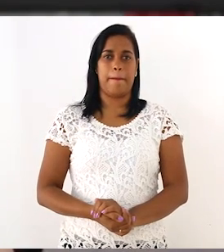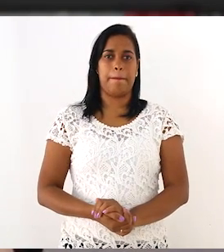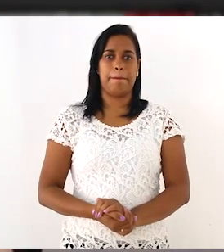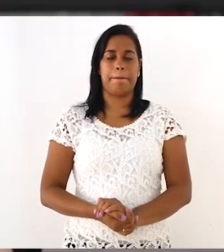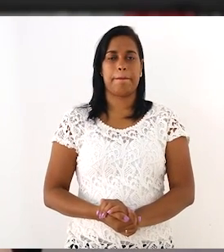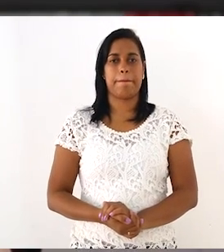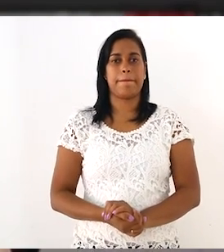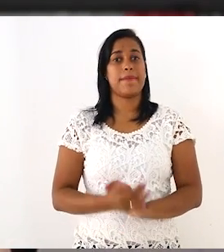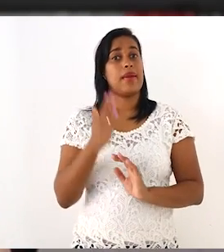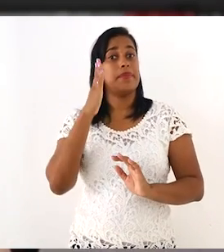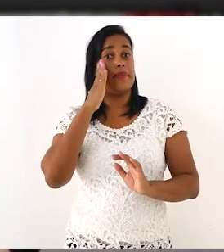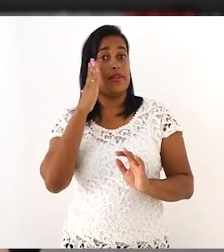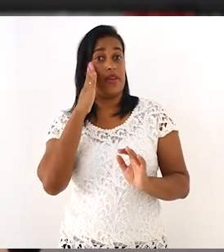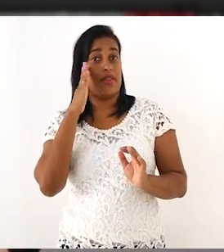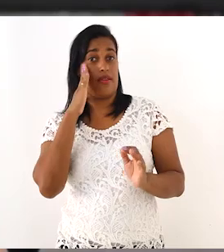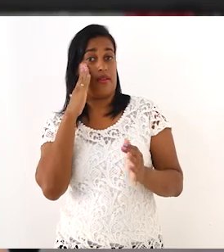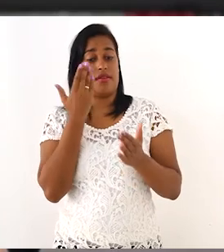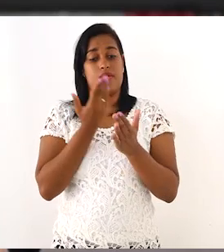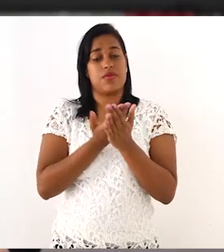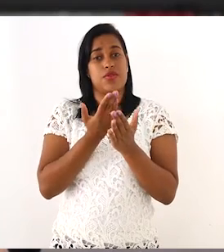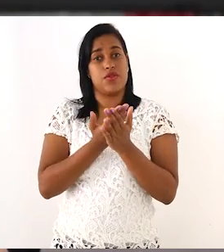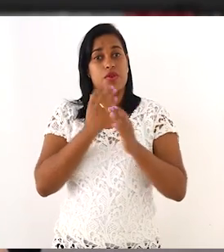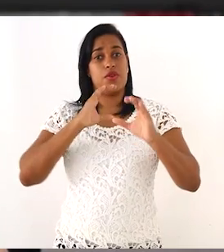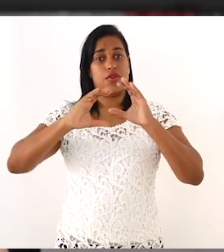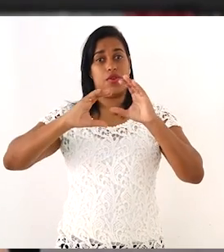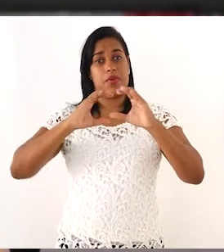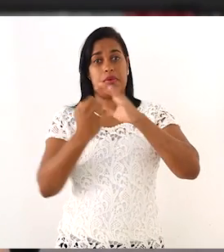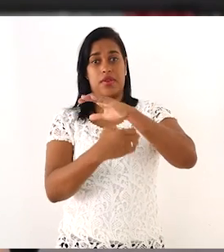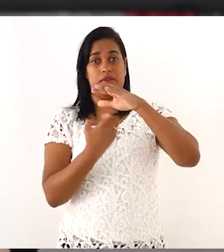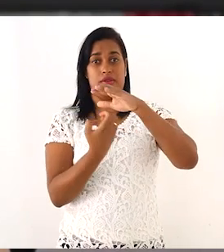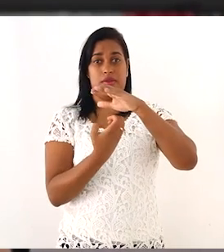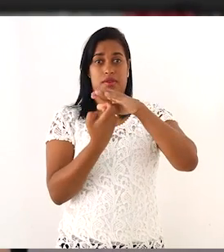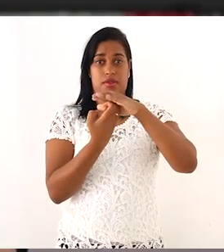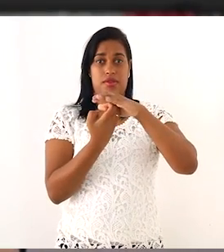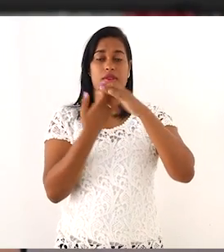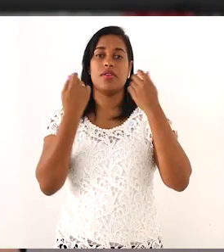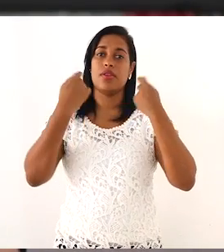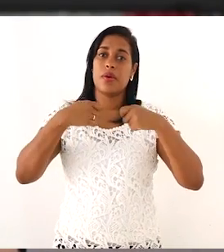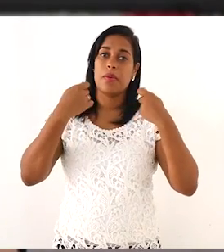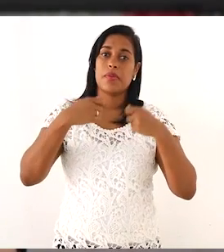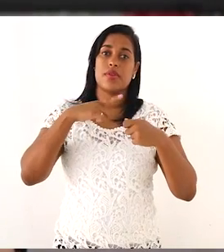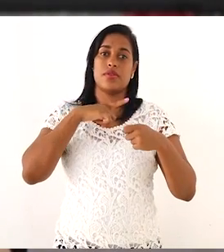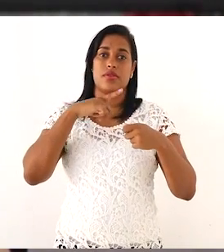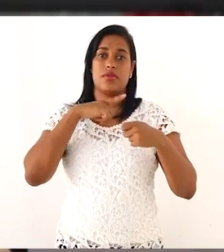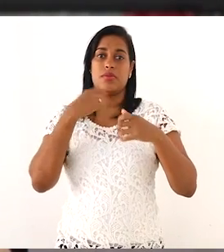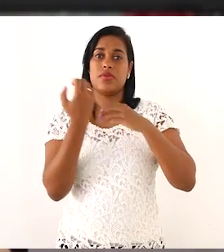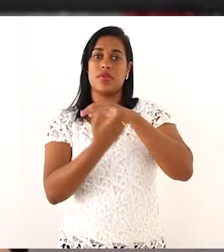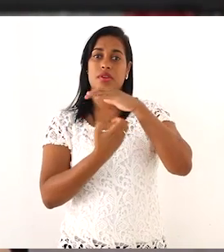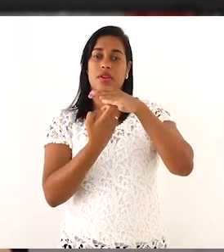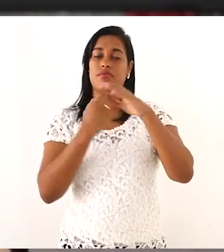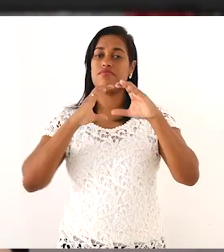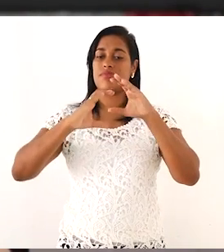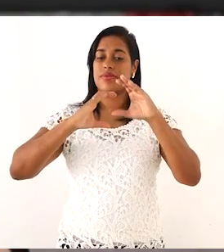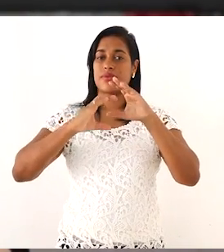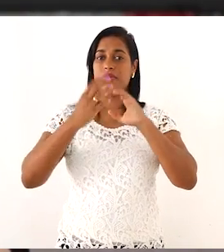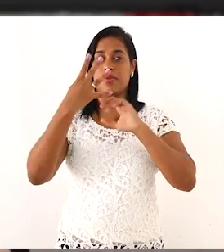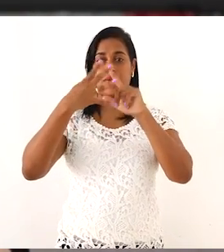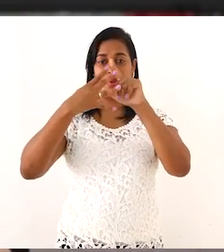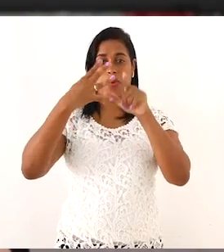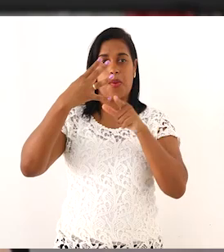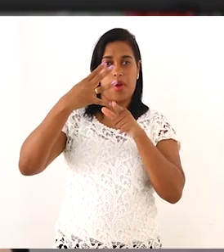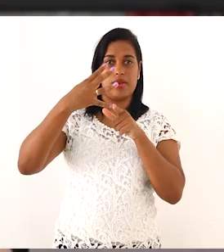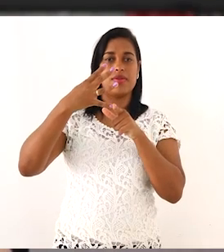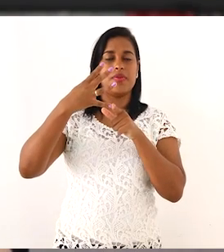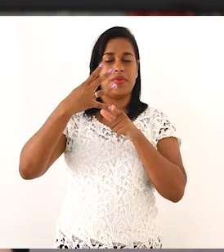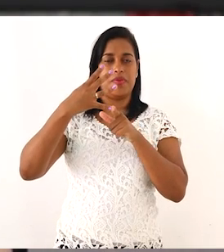Para compreender os estudos da comunicação empresarial, nós temos a comunicação dividida em 4